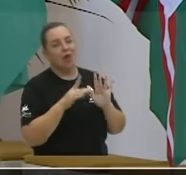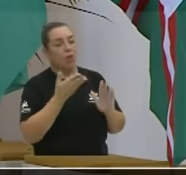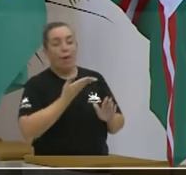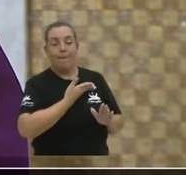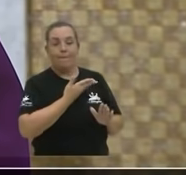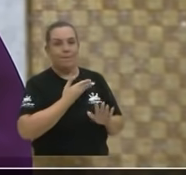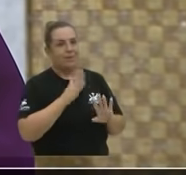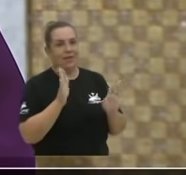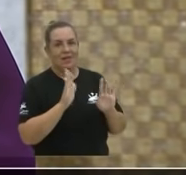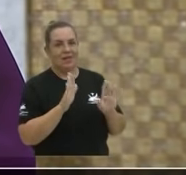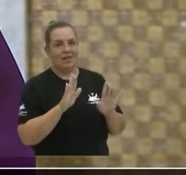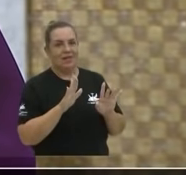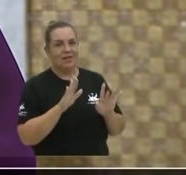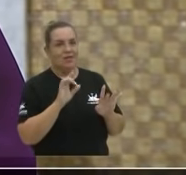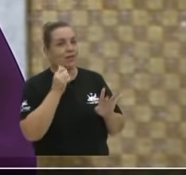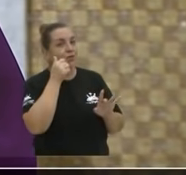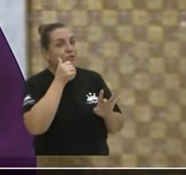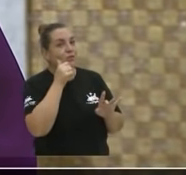amiga,